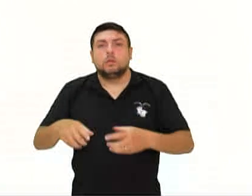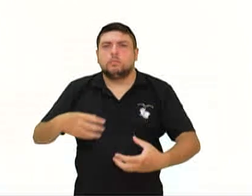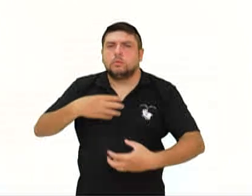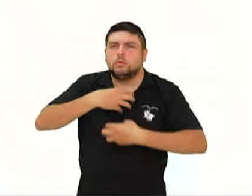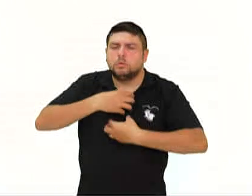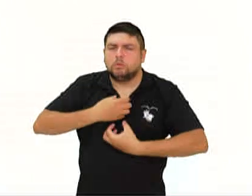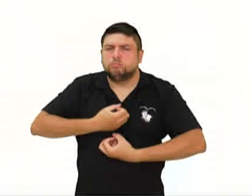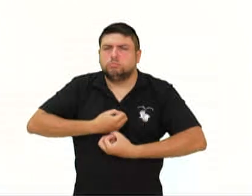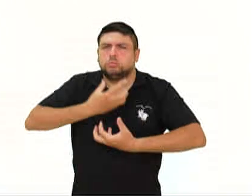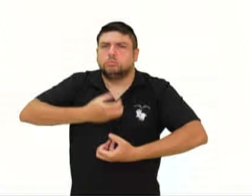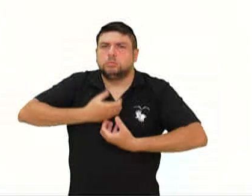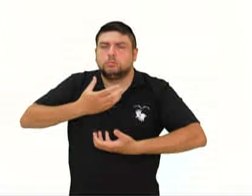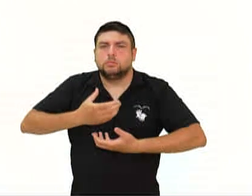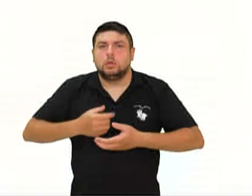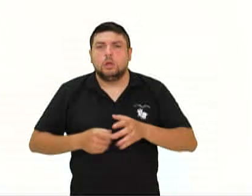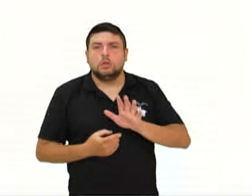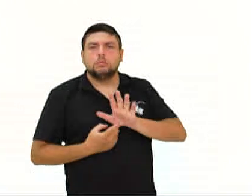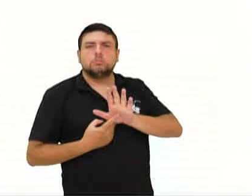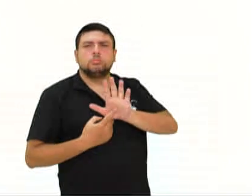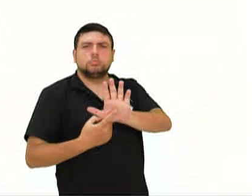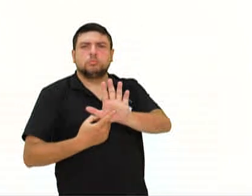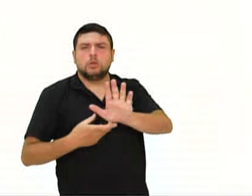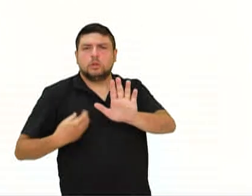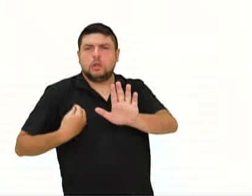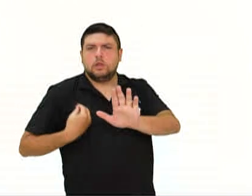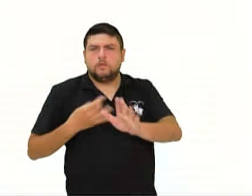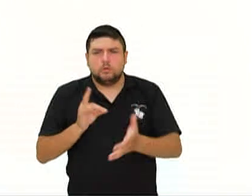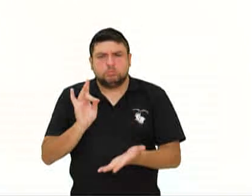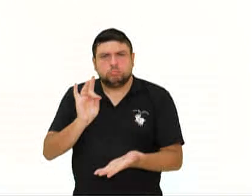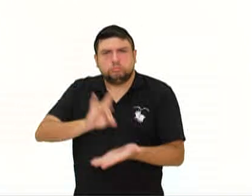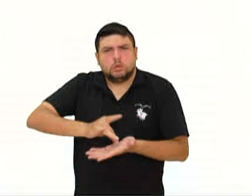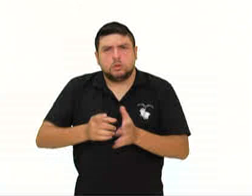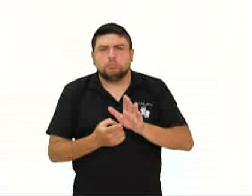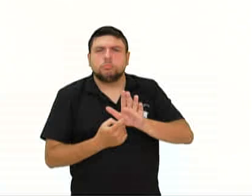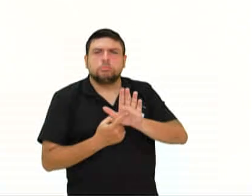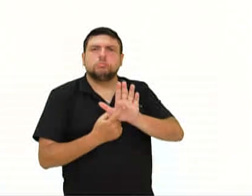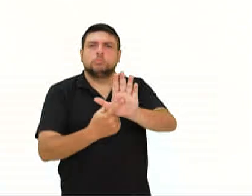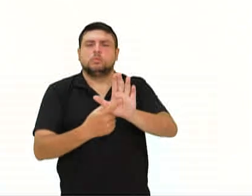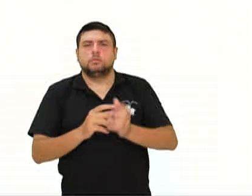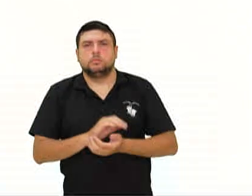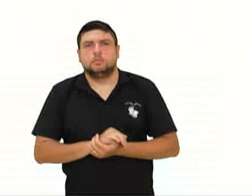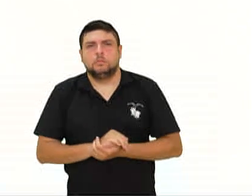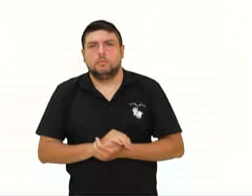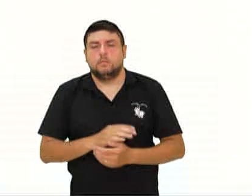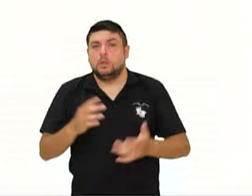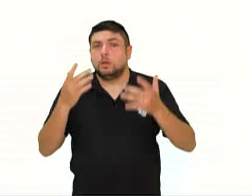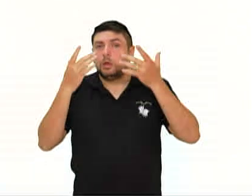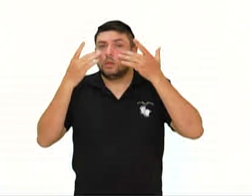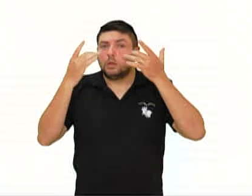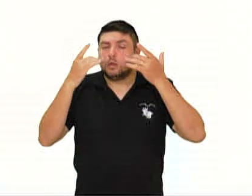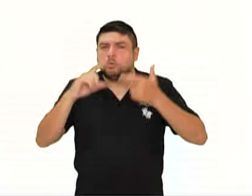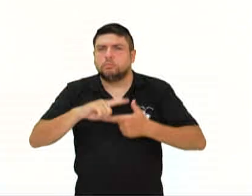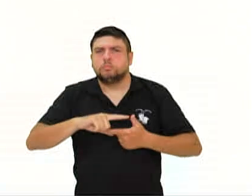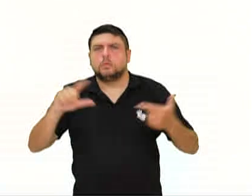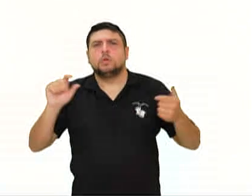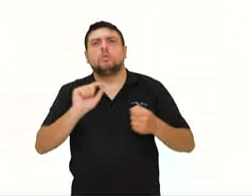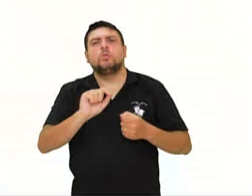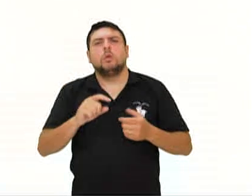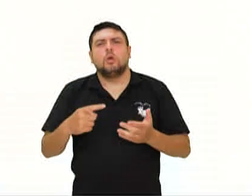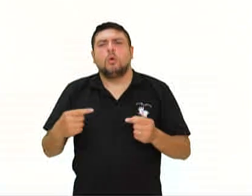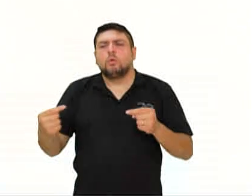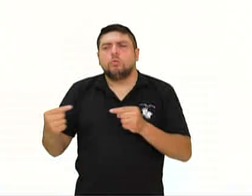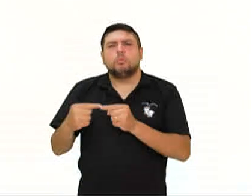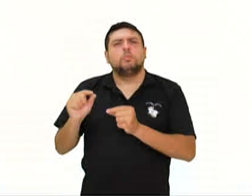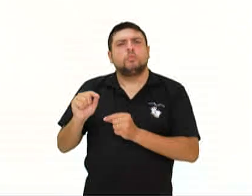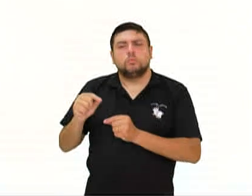visam descrever a realidade atual e suas nuances. O teatro moderno está bastante ligado com o cotidiano do povo e